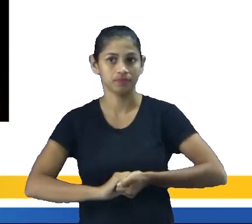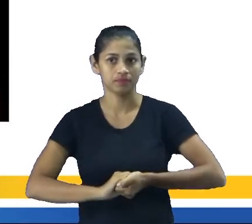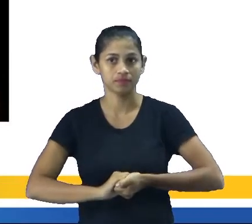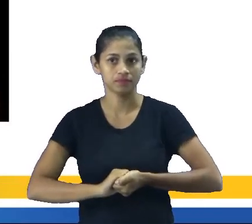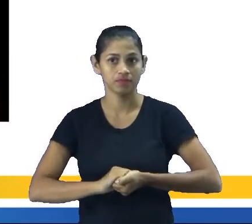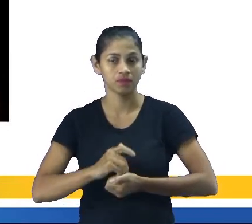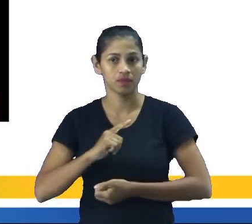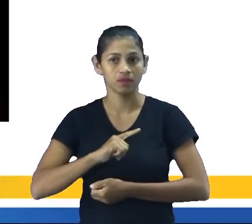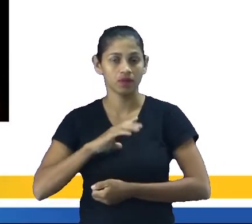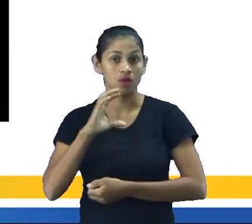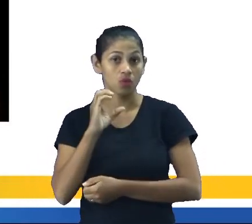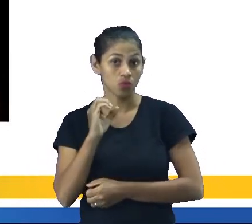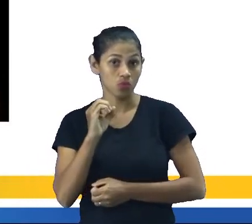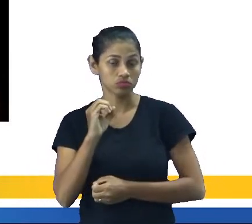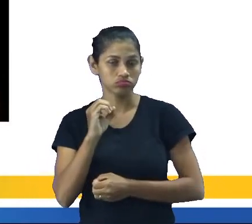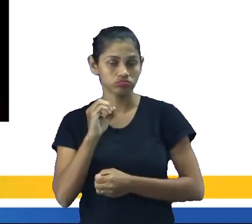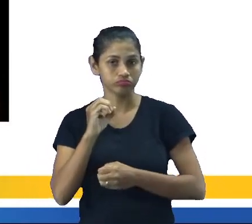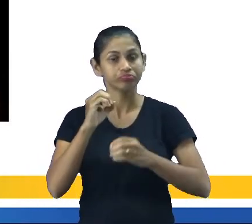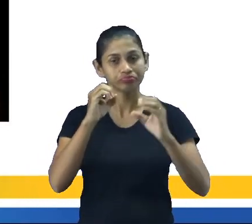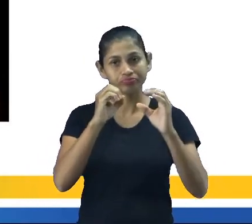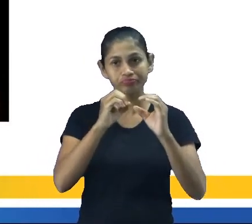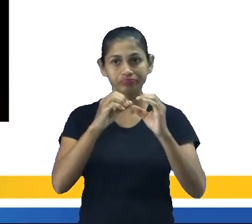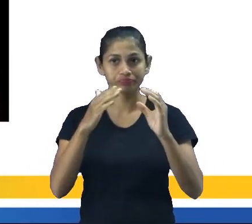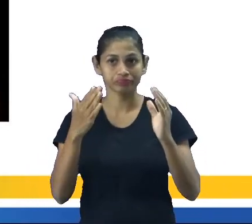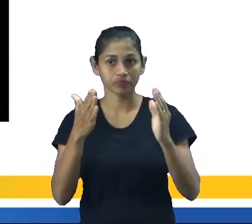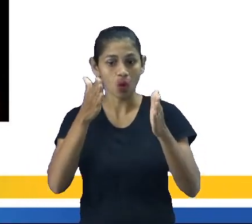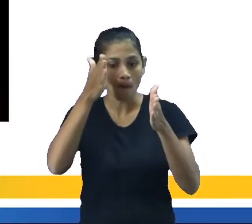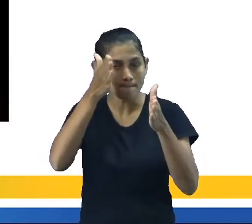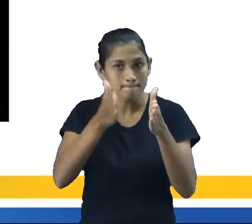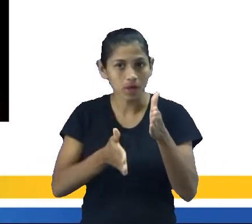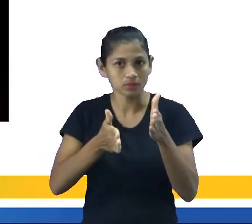ter o oxigênio entre dois radicais,